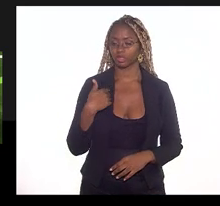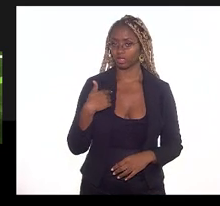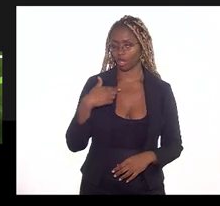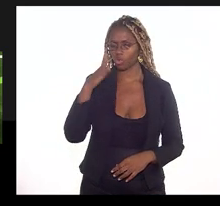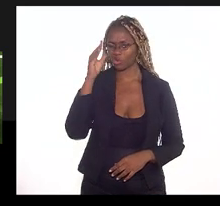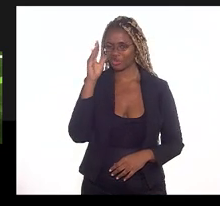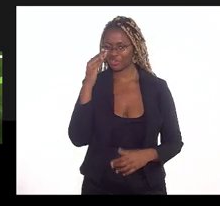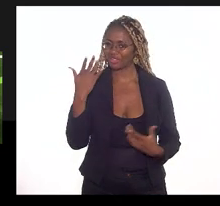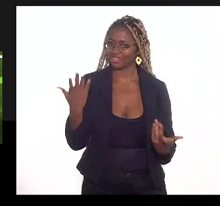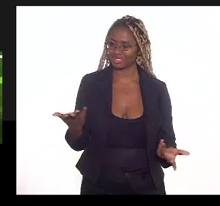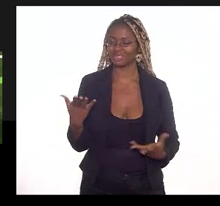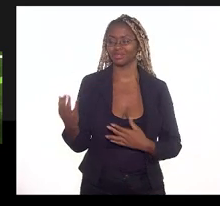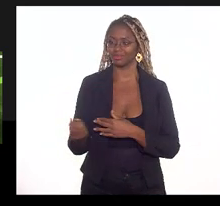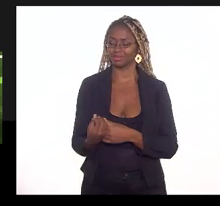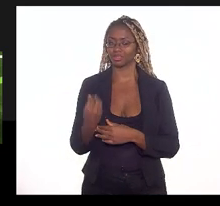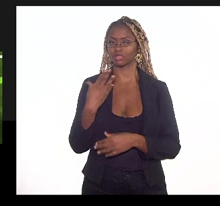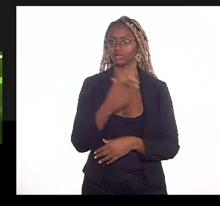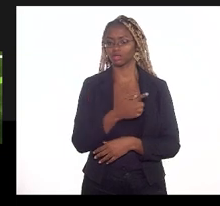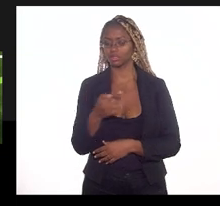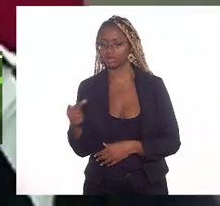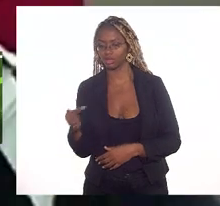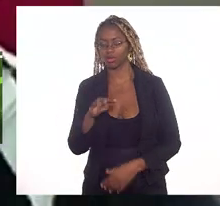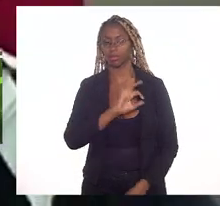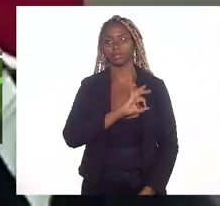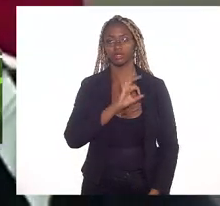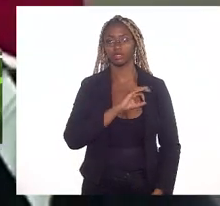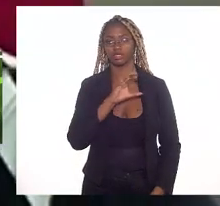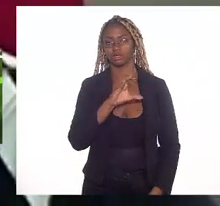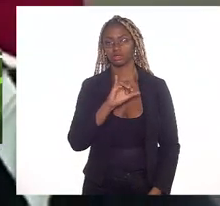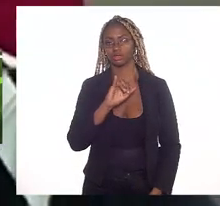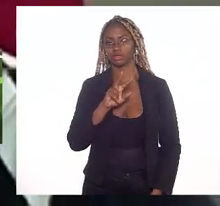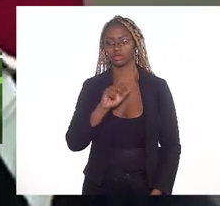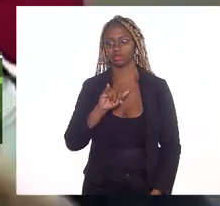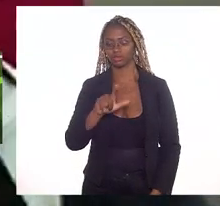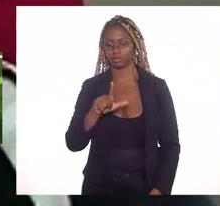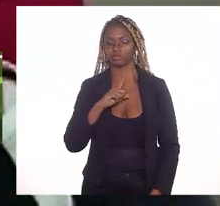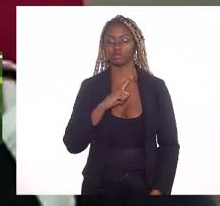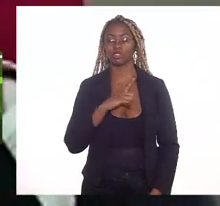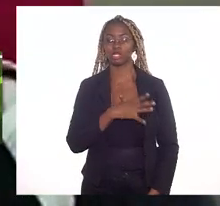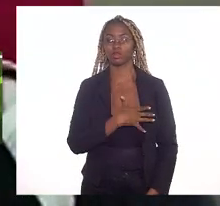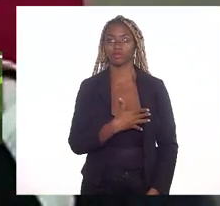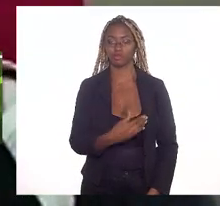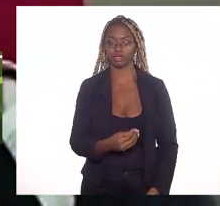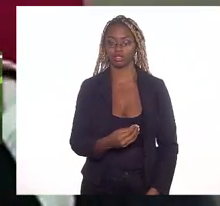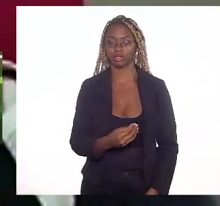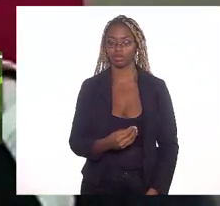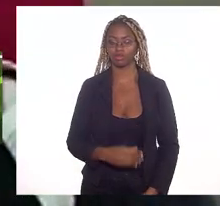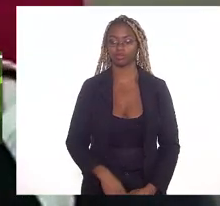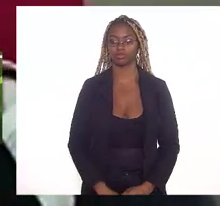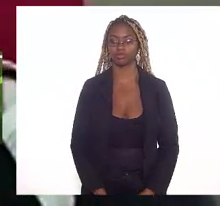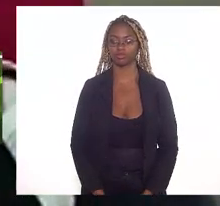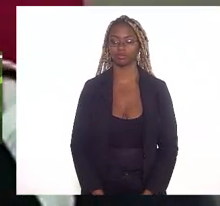essa semana uma policial civil que tem um filho